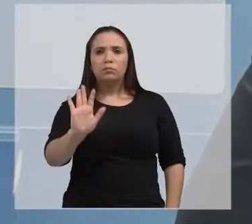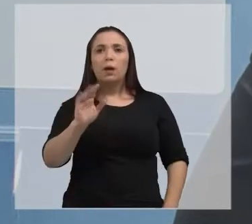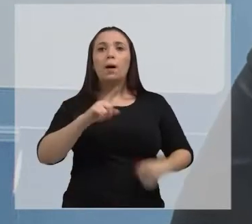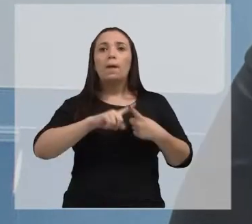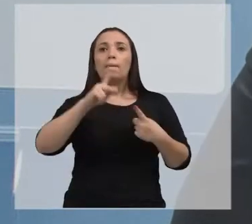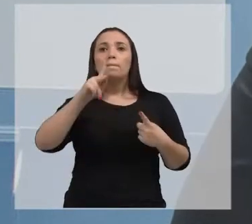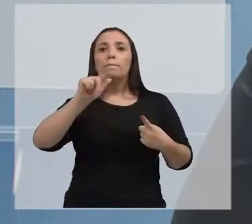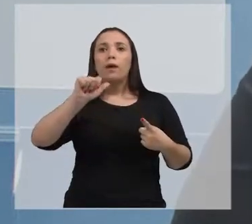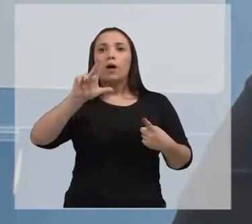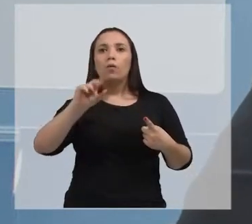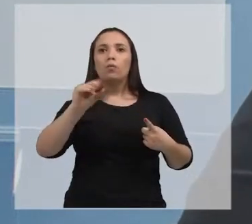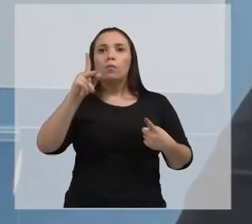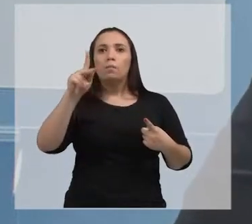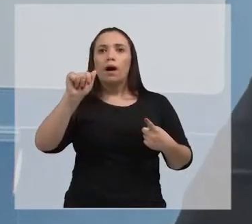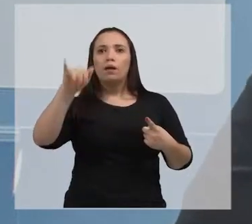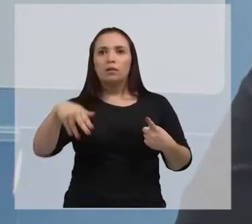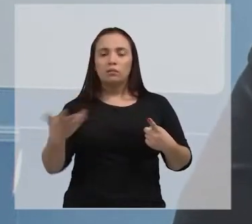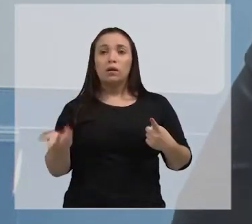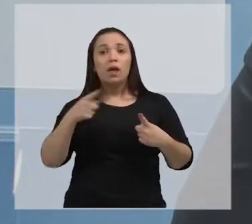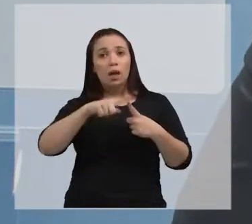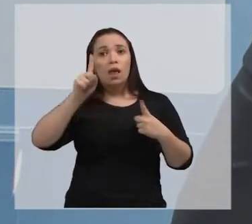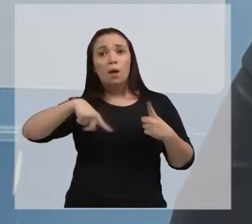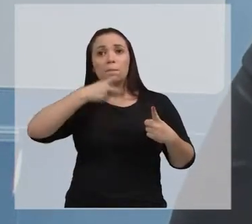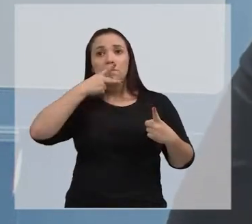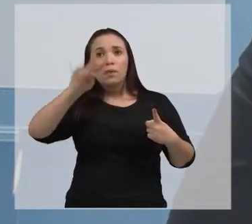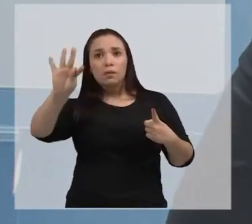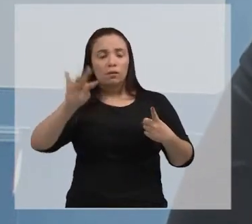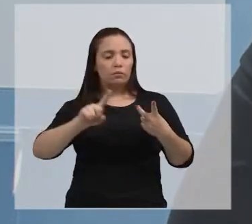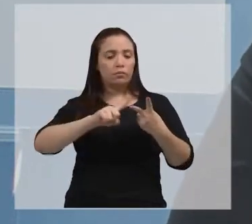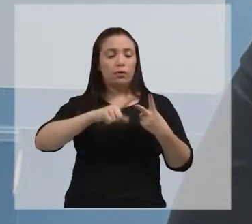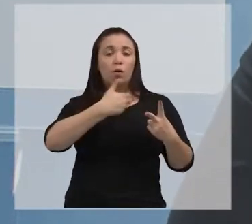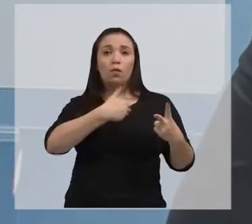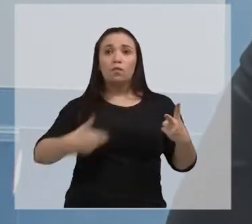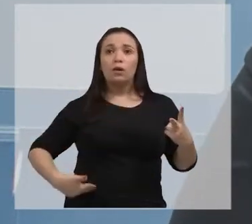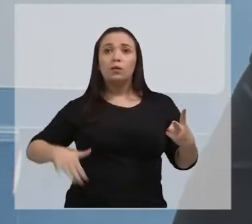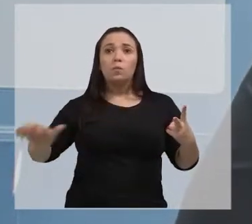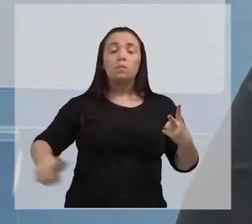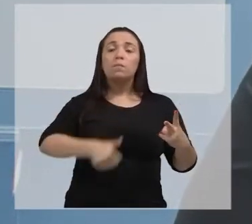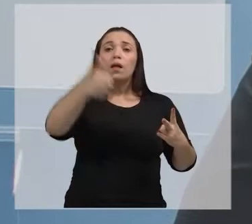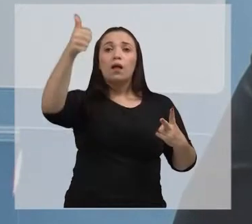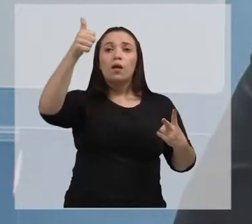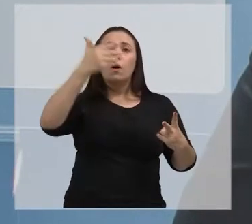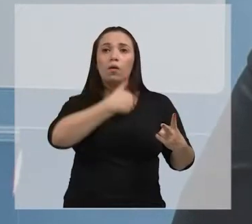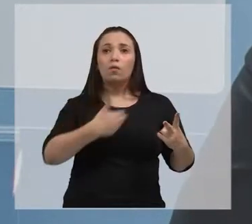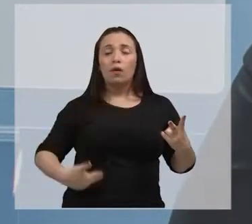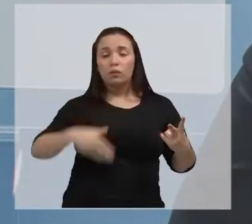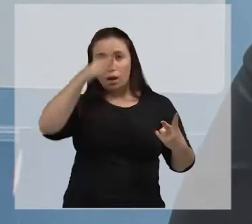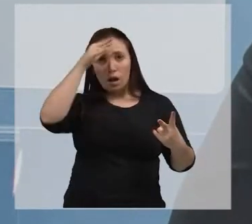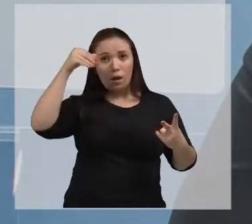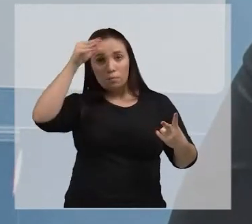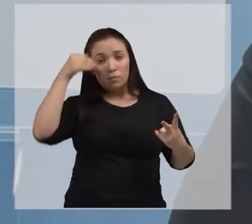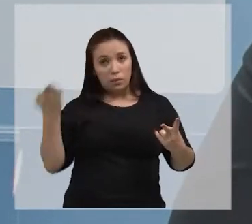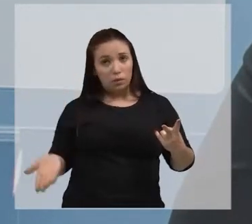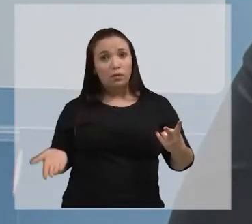Paim é o melhor senador que tem nesse país. E é do PT. Para mim, o melhor governador desse país chama-se Camilo Santana. Atualmente é.